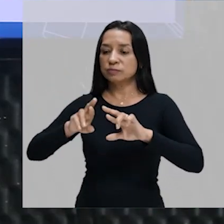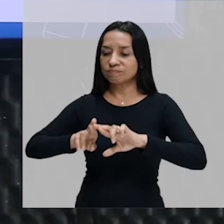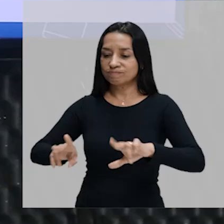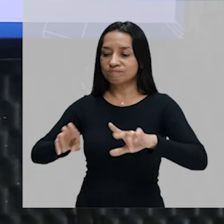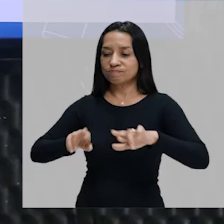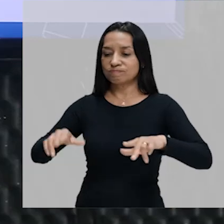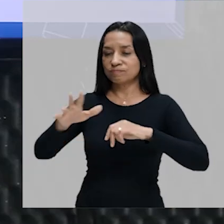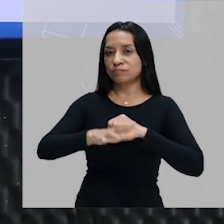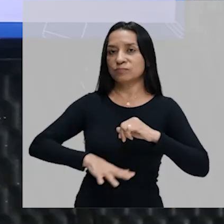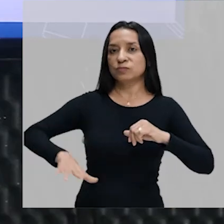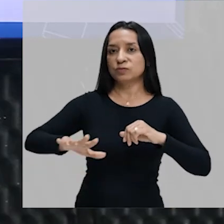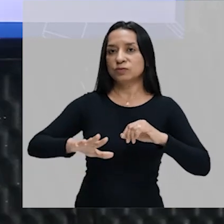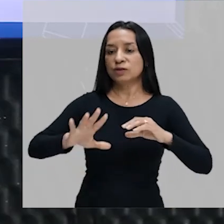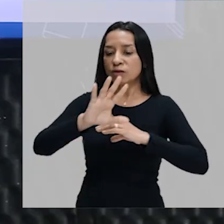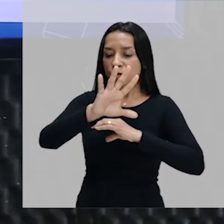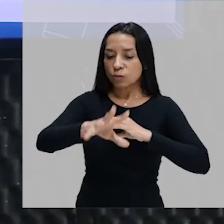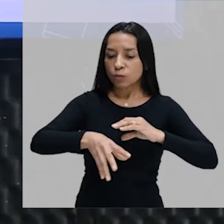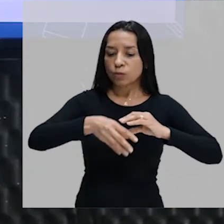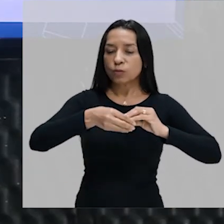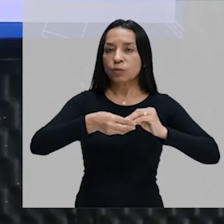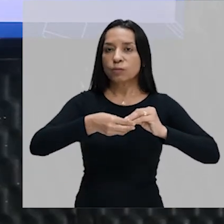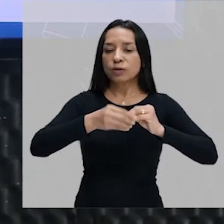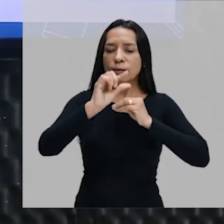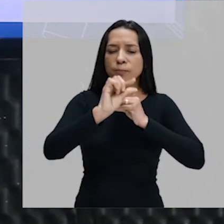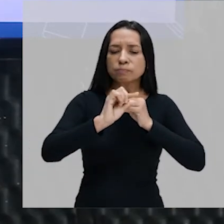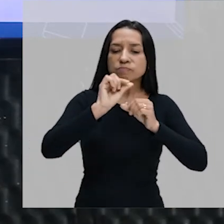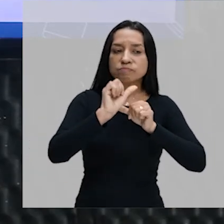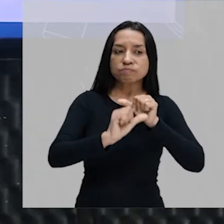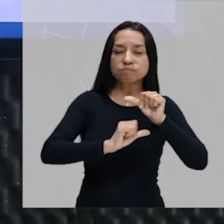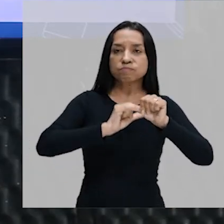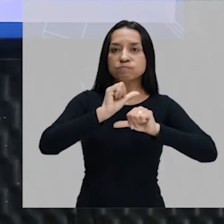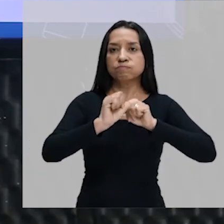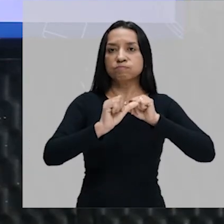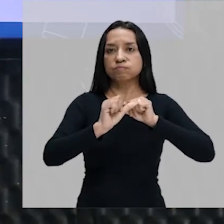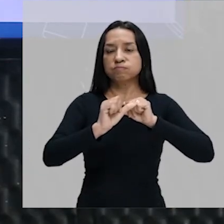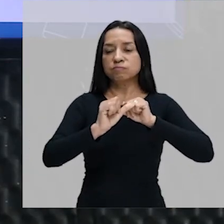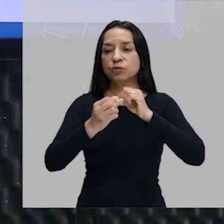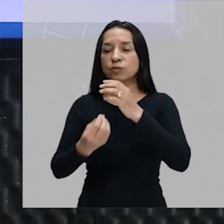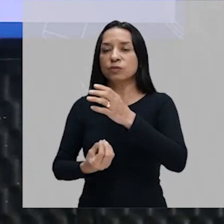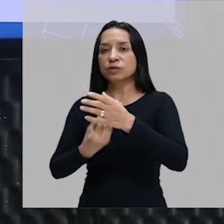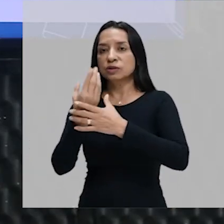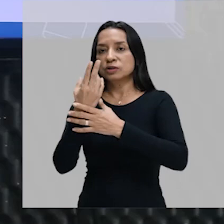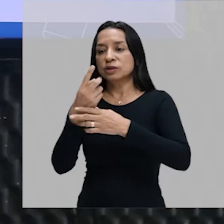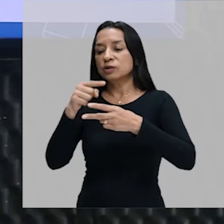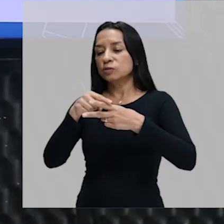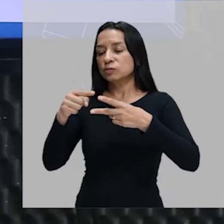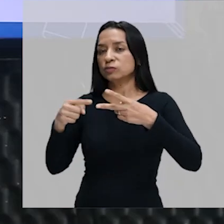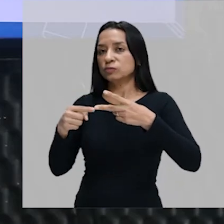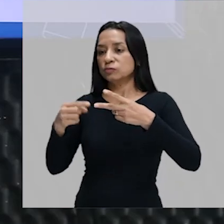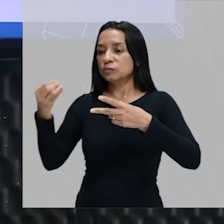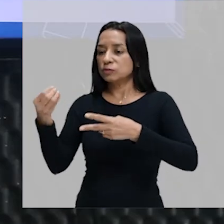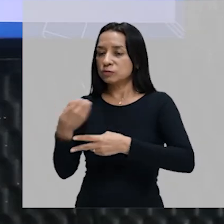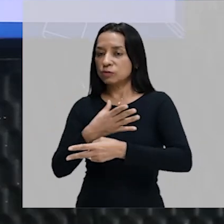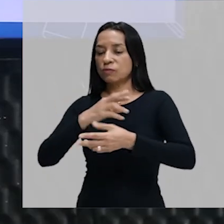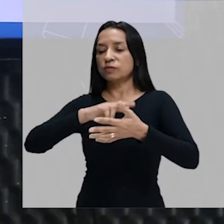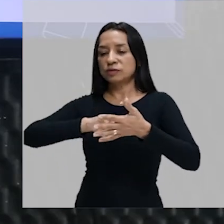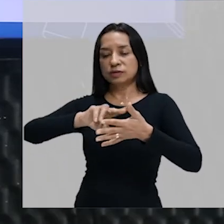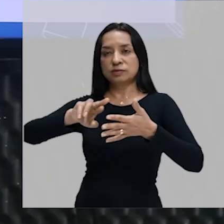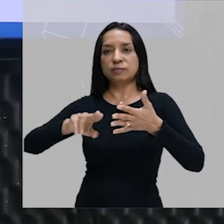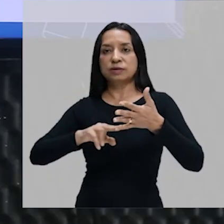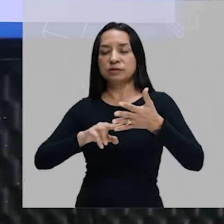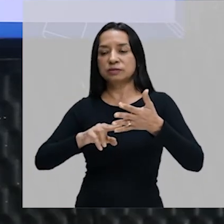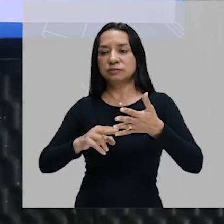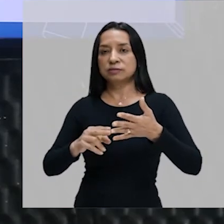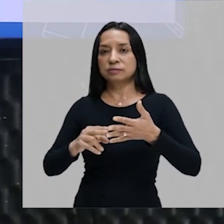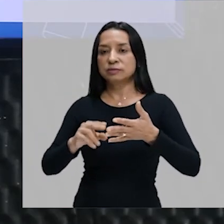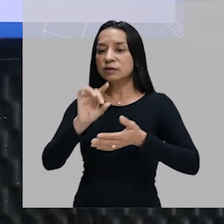eles vão acumular pequenas alterações, pequenas mudanças, originando duas novas espécies. Cada